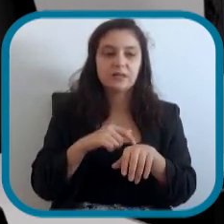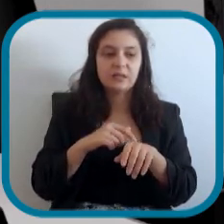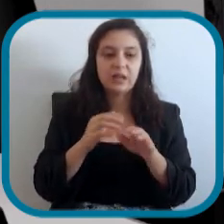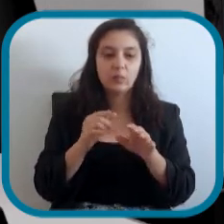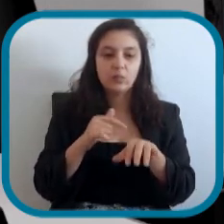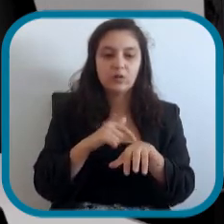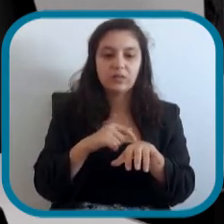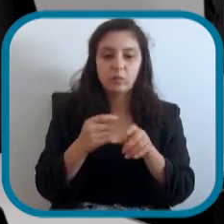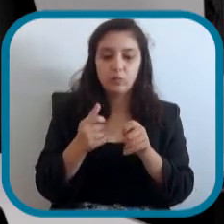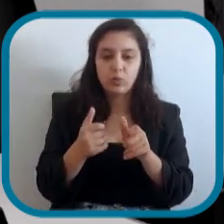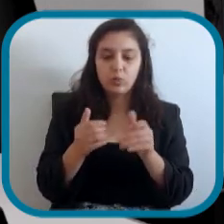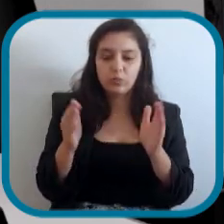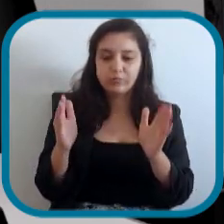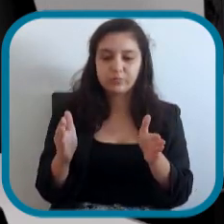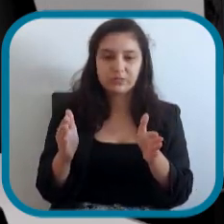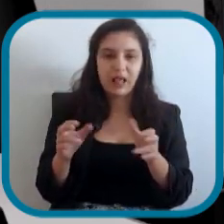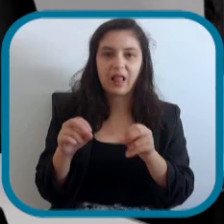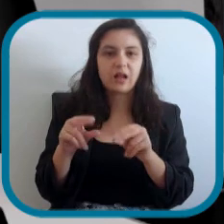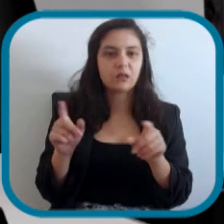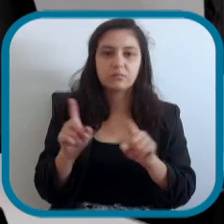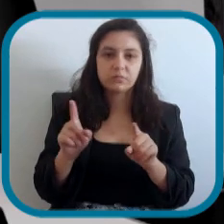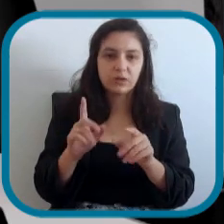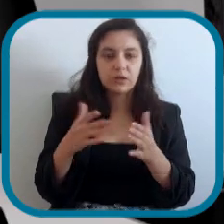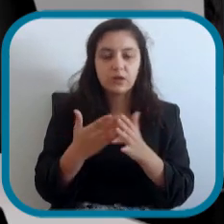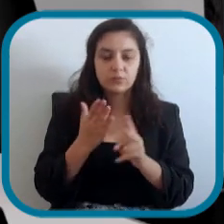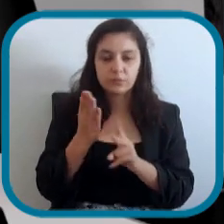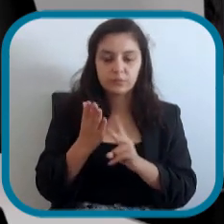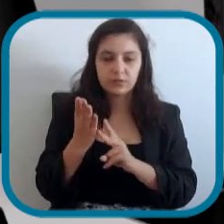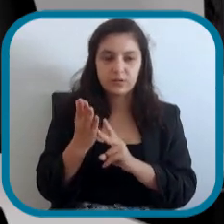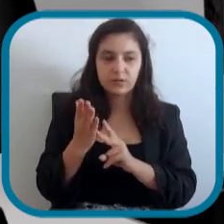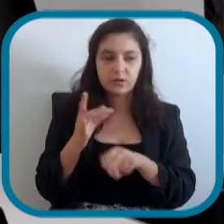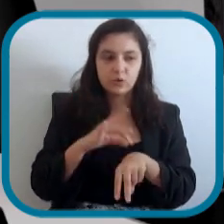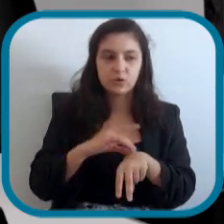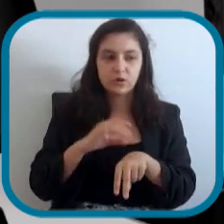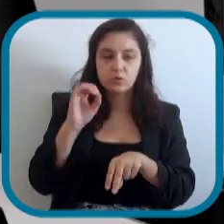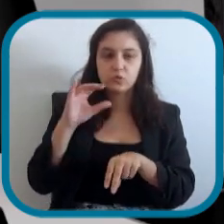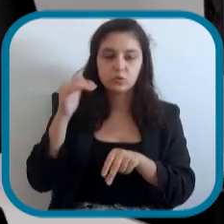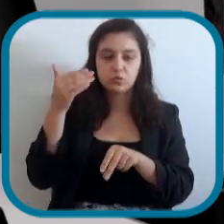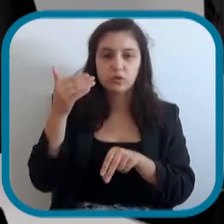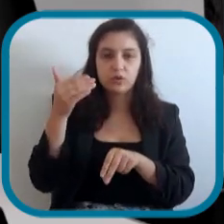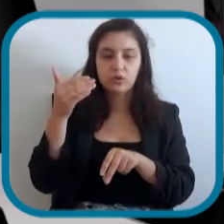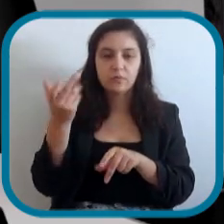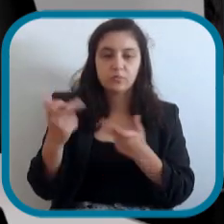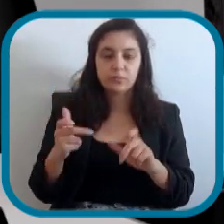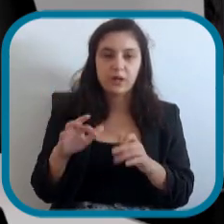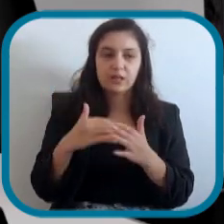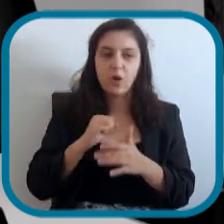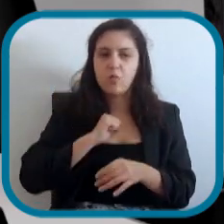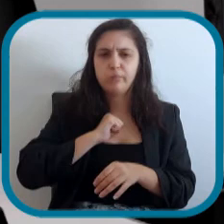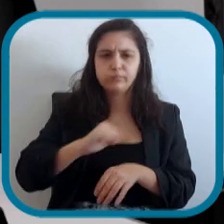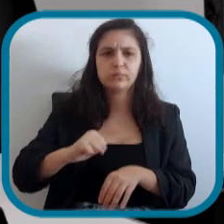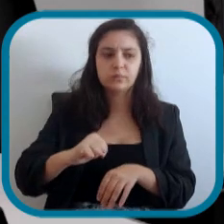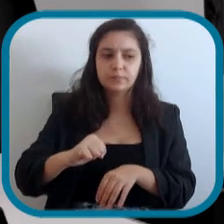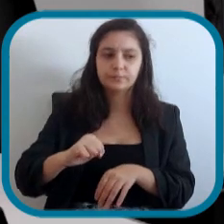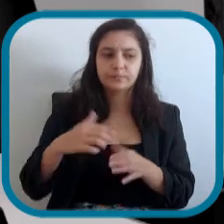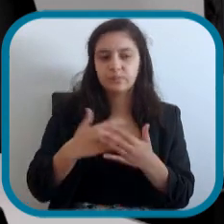não é curável num curto espaço de tempo. Existem 2 tipos de depressão. A perturbação depressiva maior ou episódio